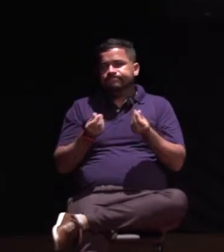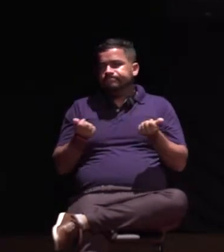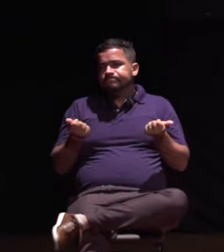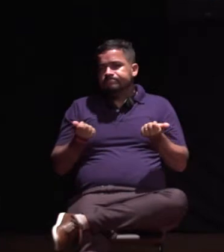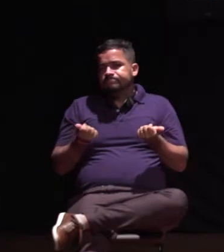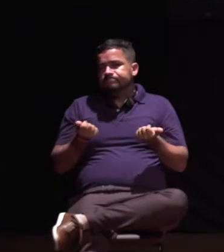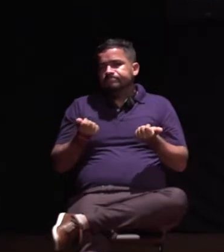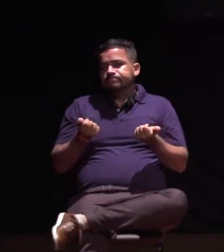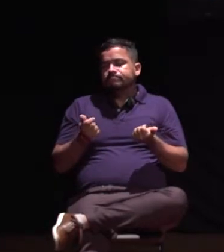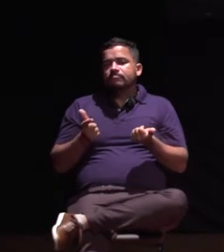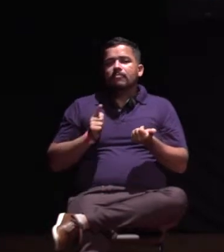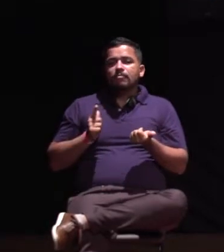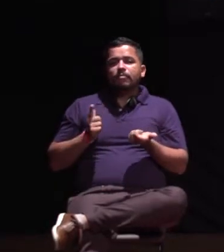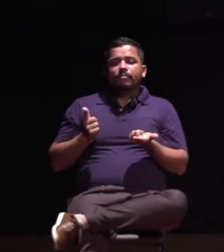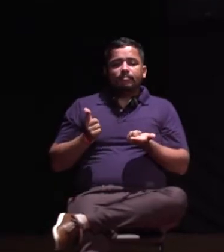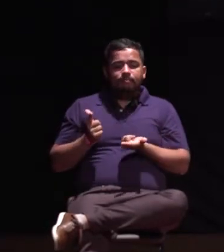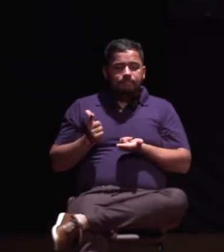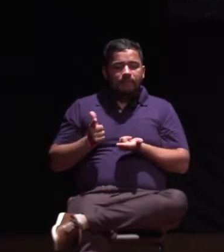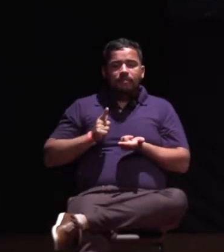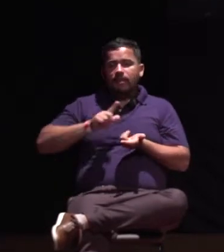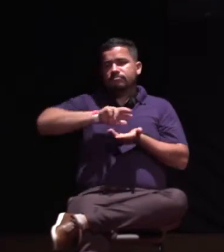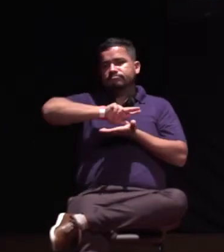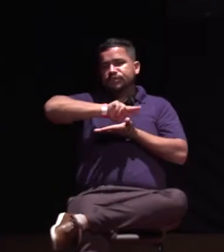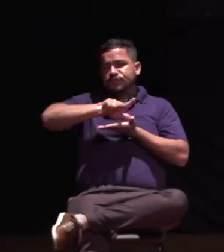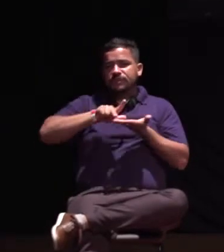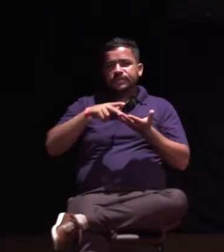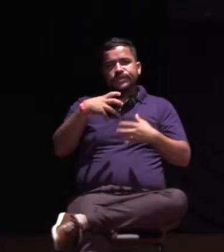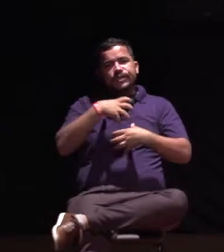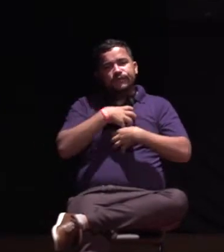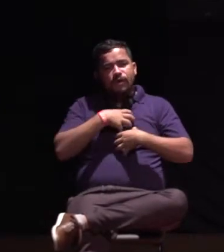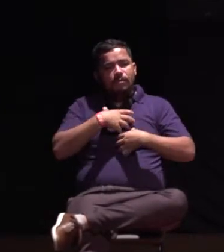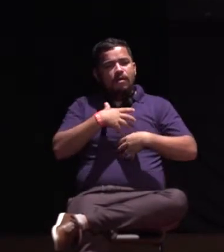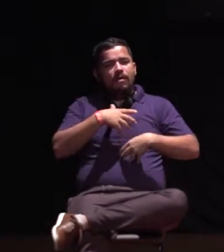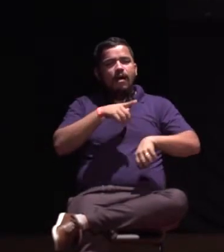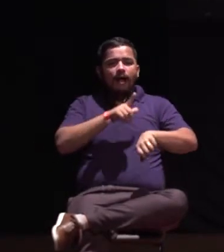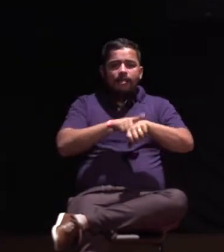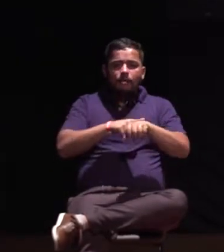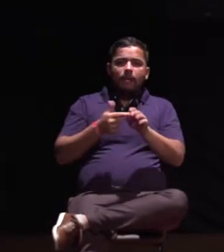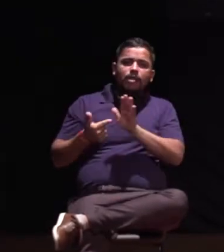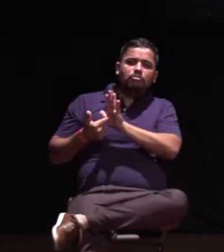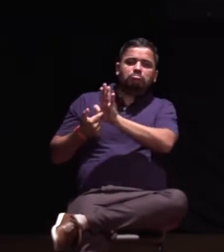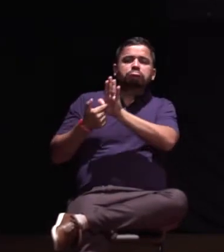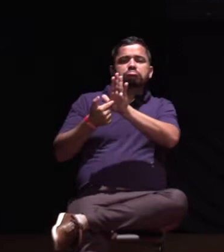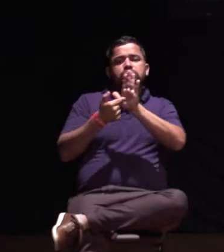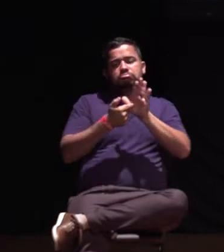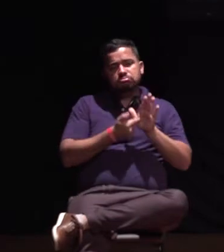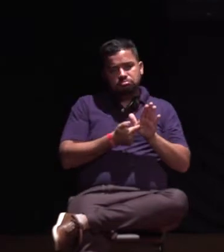que são ativadas de diferentes maneiras a cada momento que se exibem.